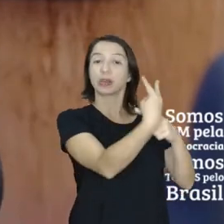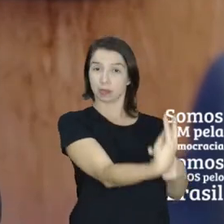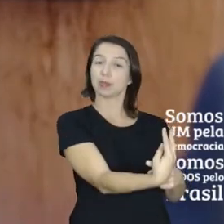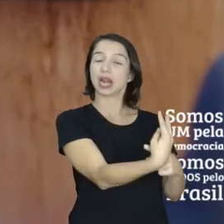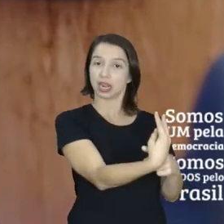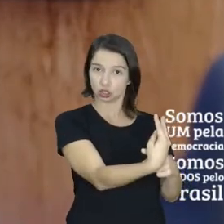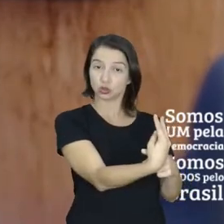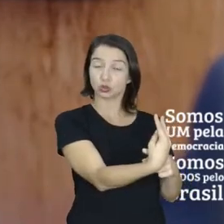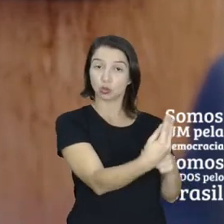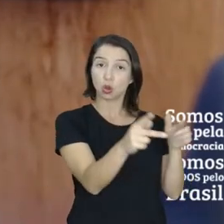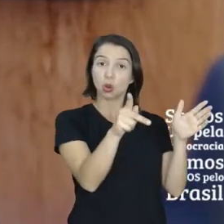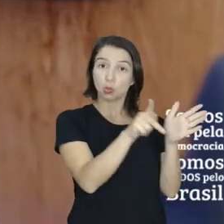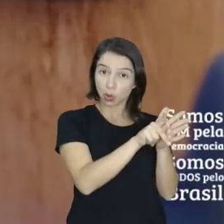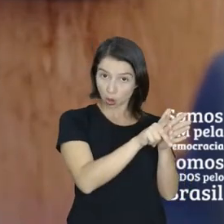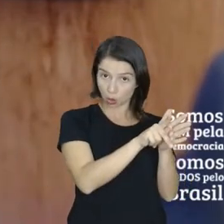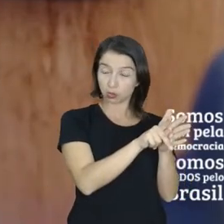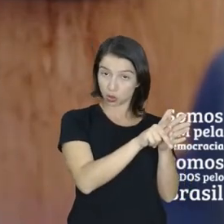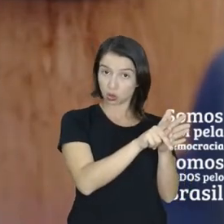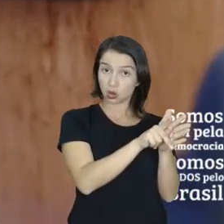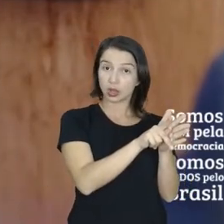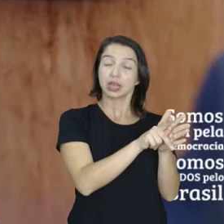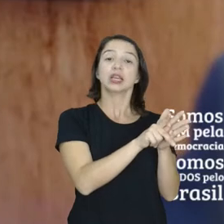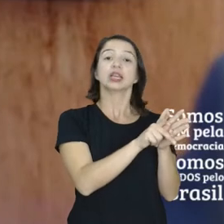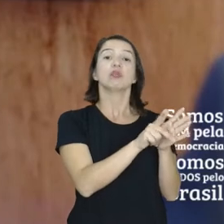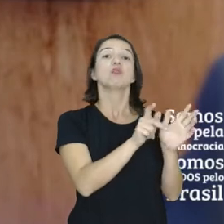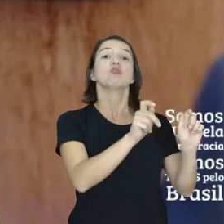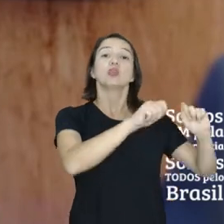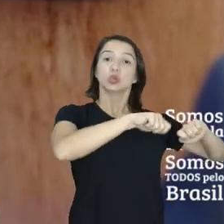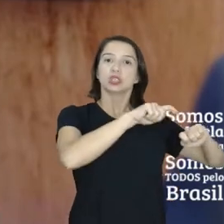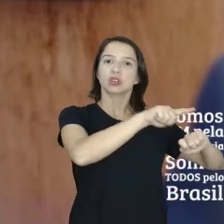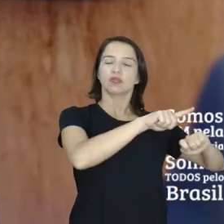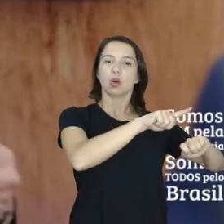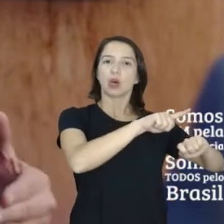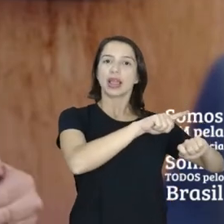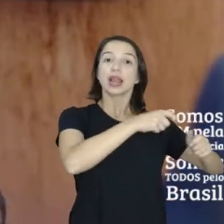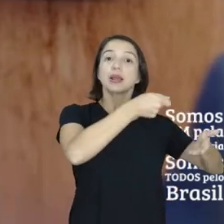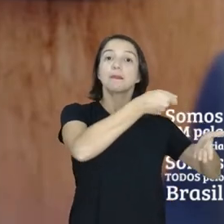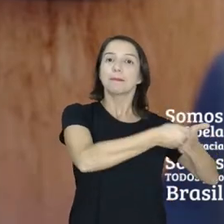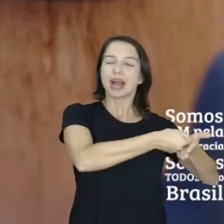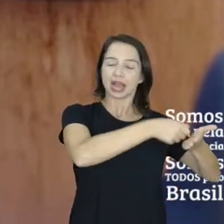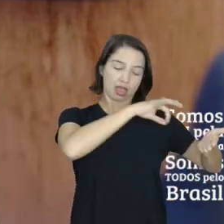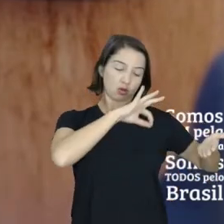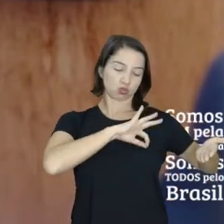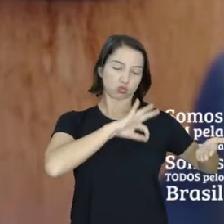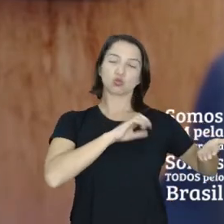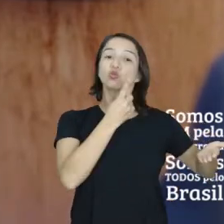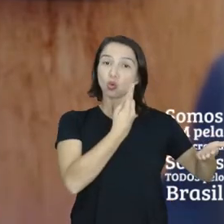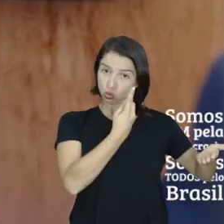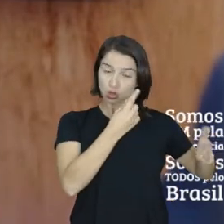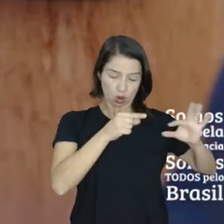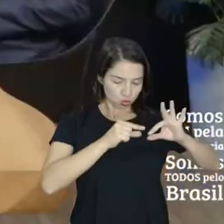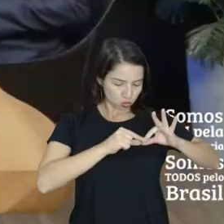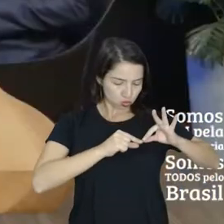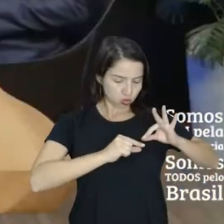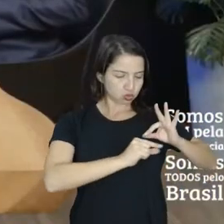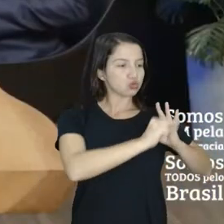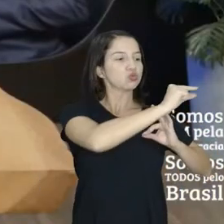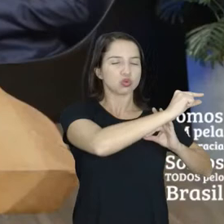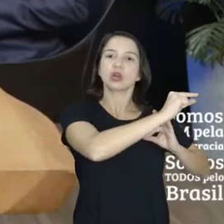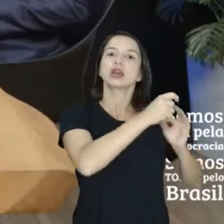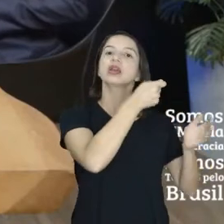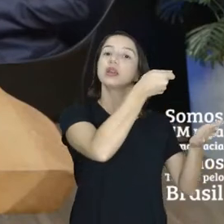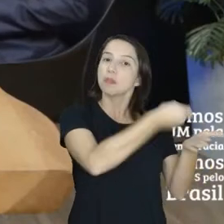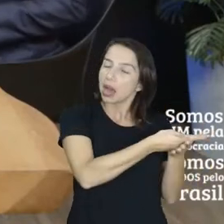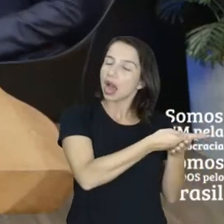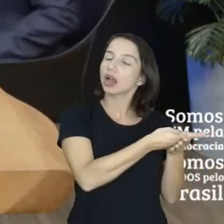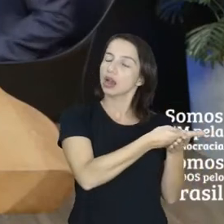do orçamento da família. E ele sai do aluguel e passa a ter o seu teto e a sua casa própria. Quem toma a casa dos outros é banco,